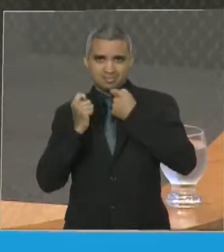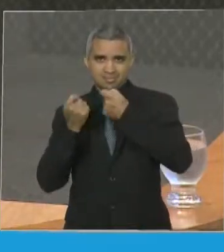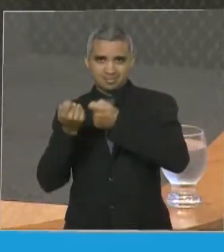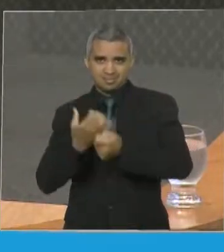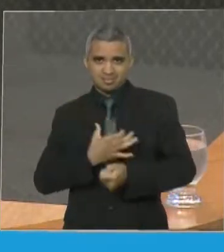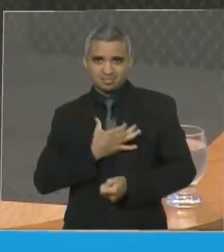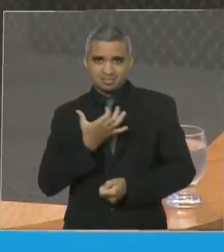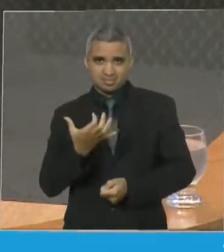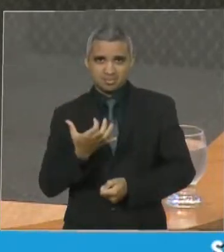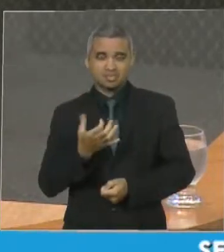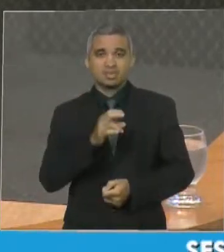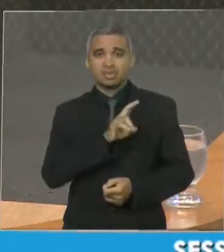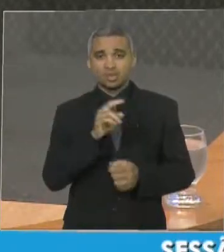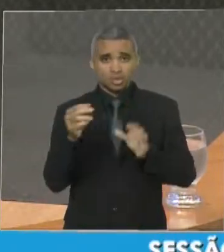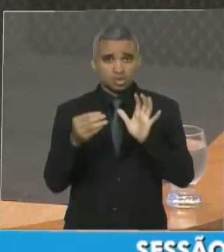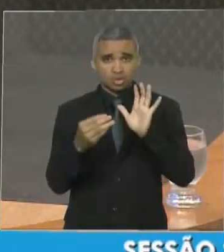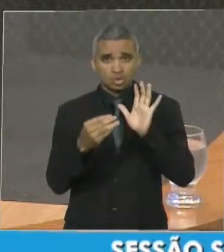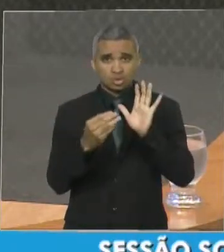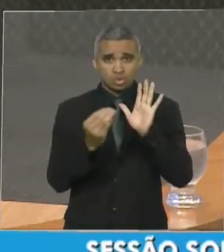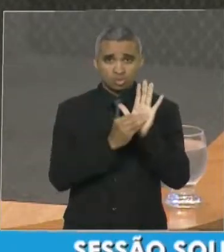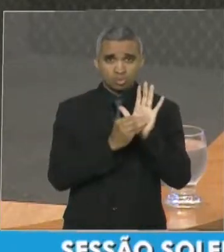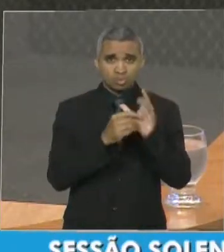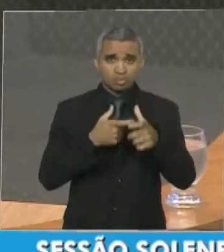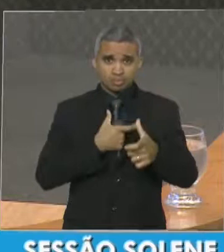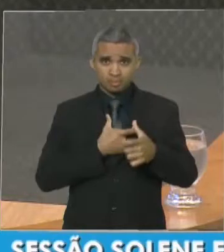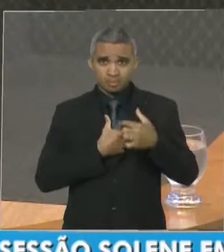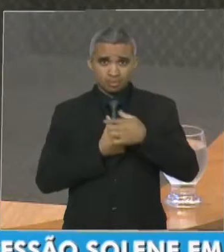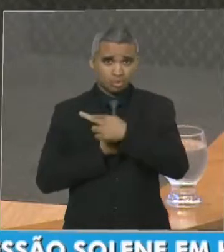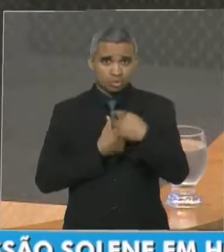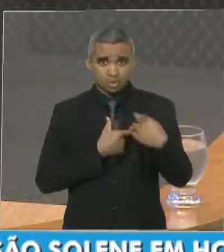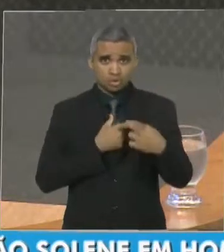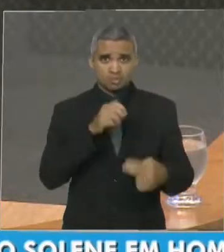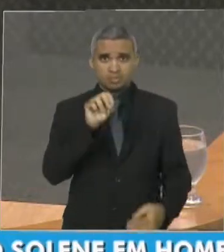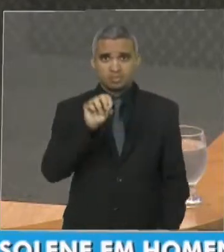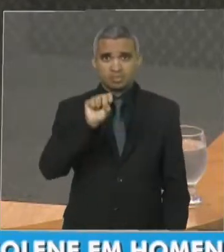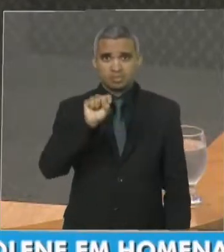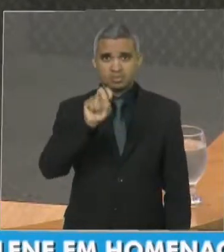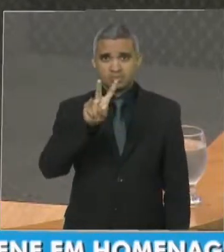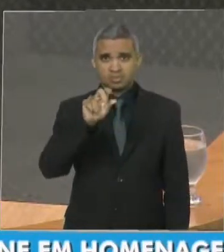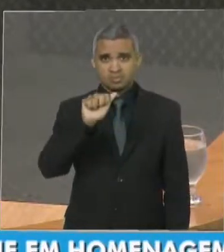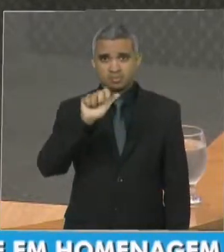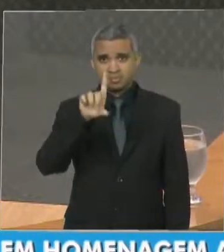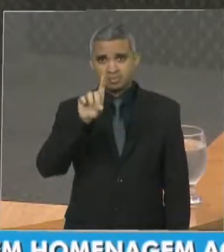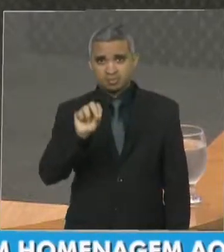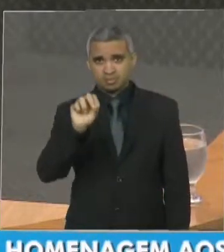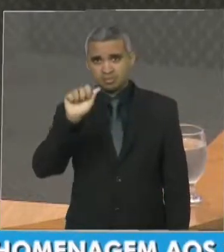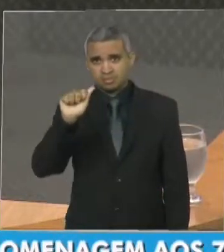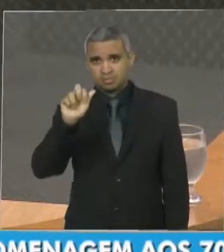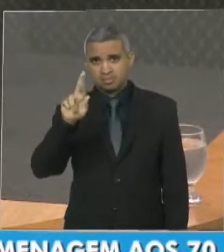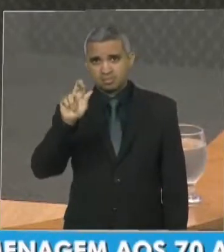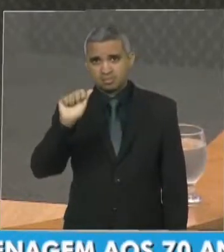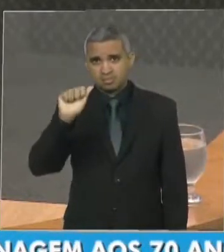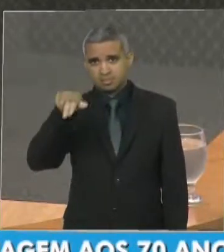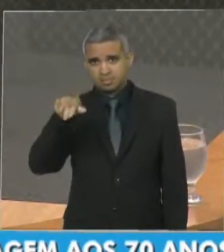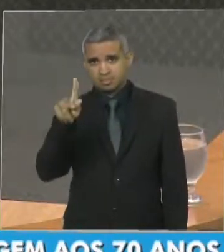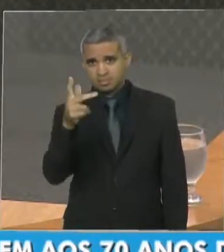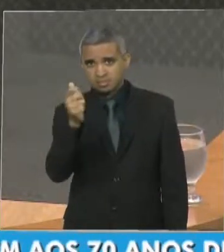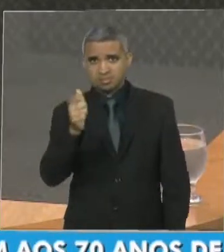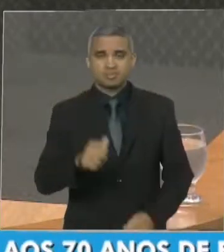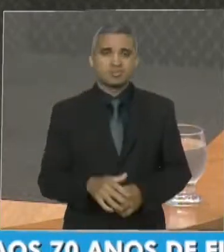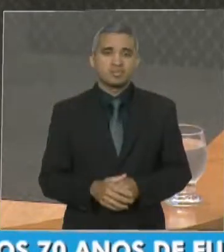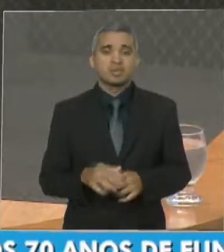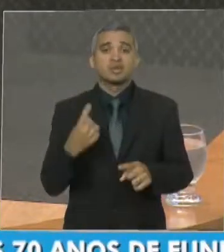desse cidadão, Oswaldo Aranha, que ele deu esse voto. Estava tudo empatado. Ele chegou e disse: rapaz, meu voto é que o povo, que Israel